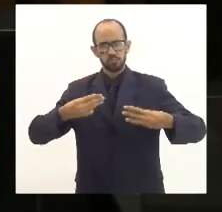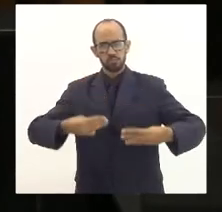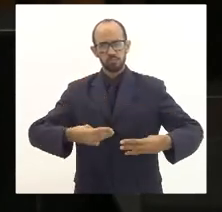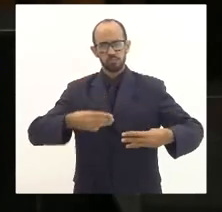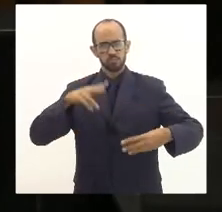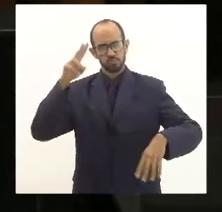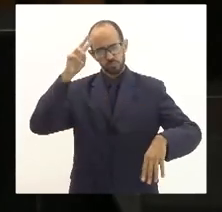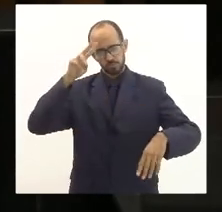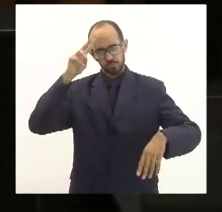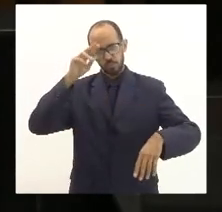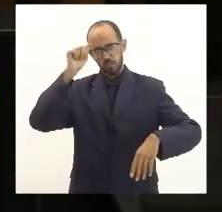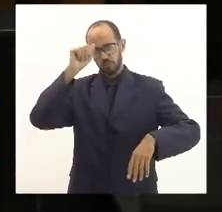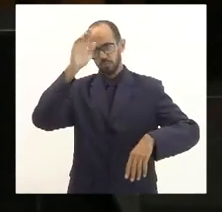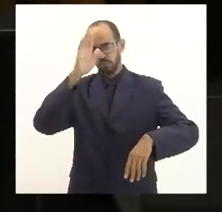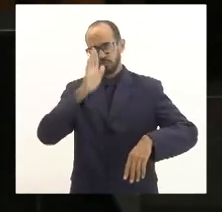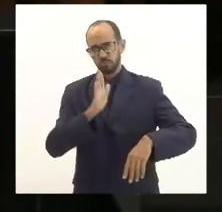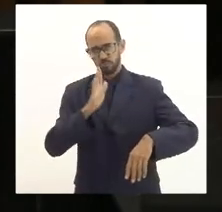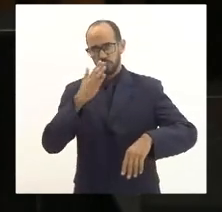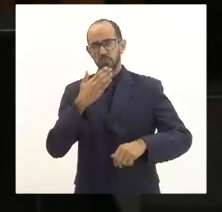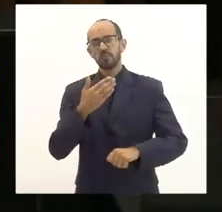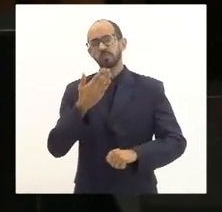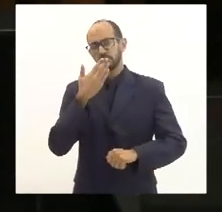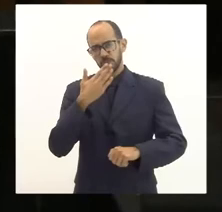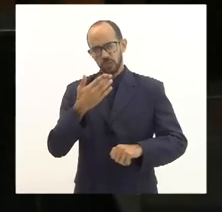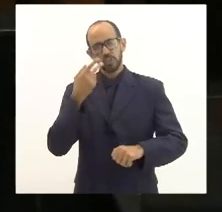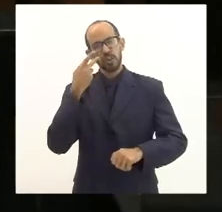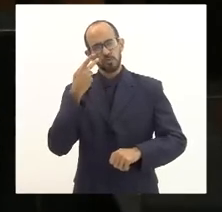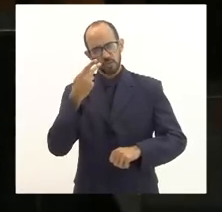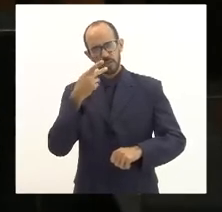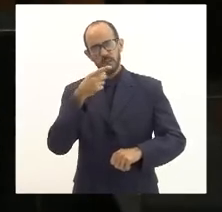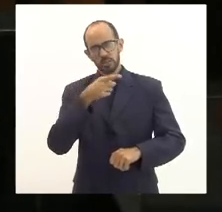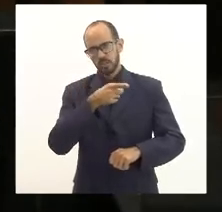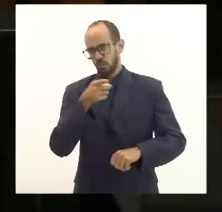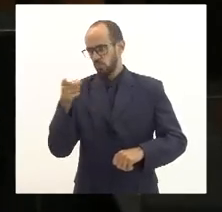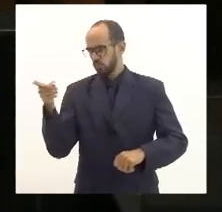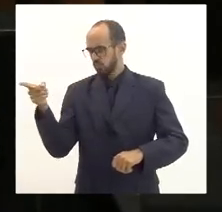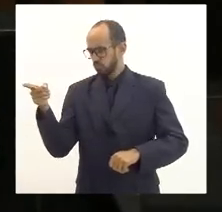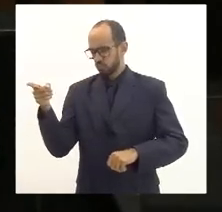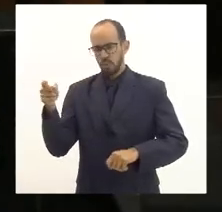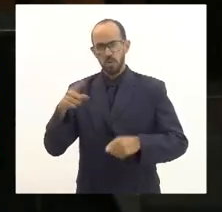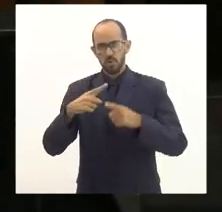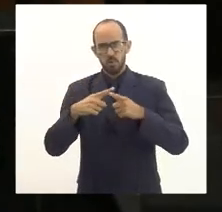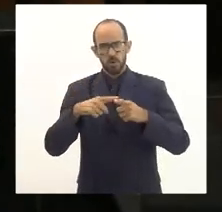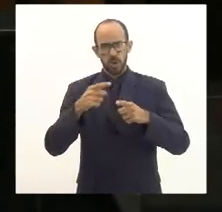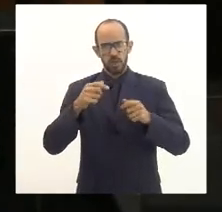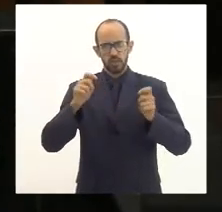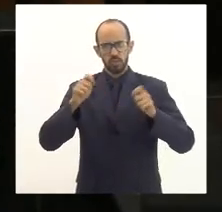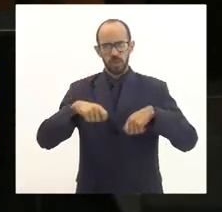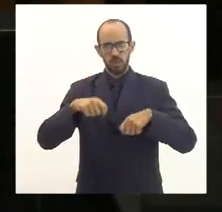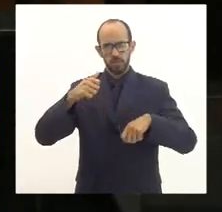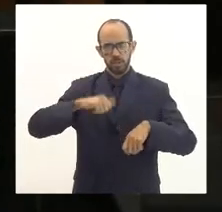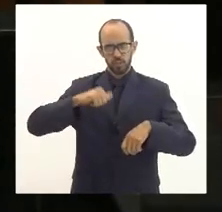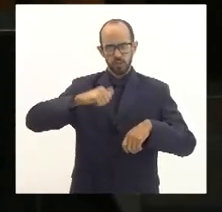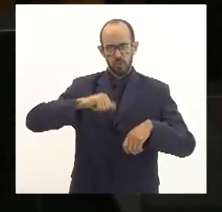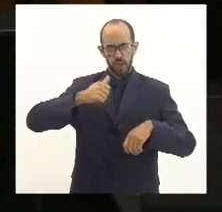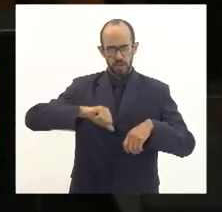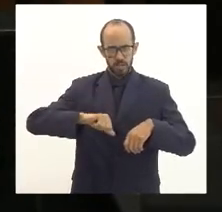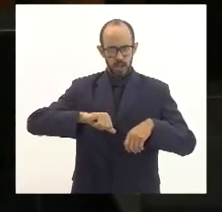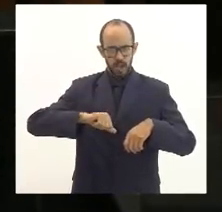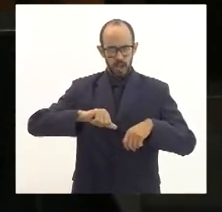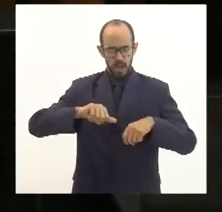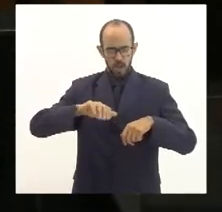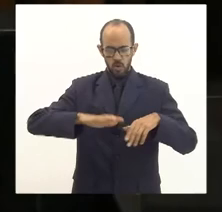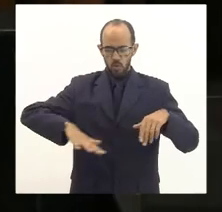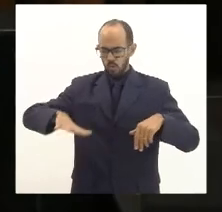Nacional conclamar a visitação o que só se pode avaliar de fato o espaço